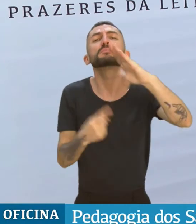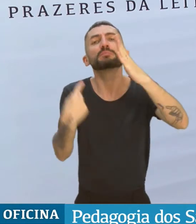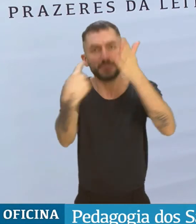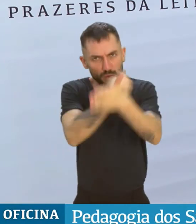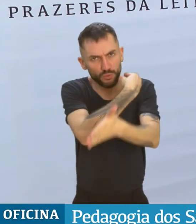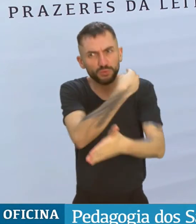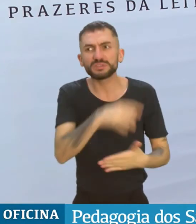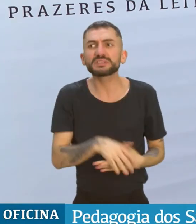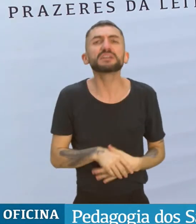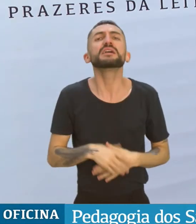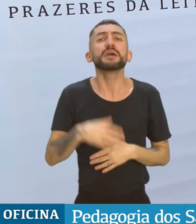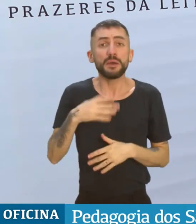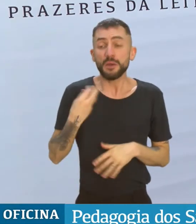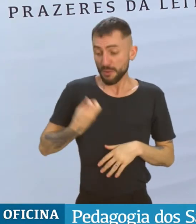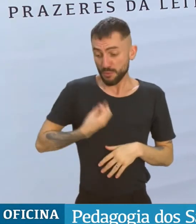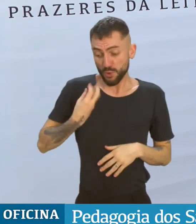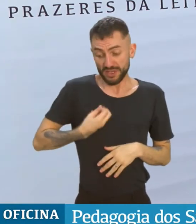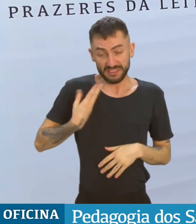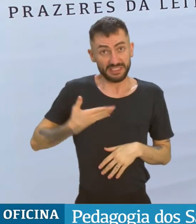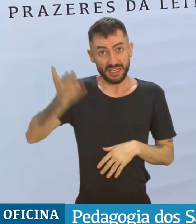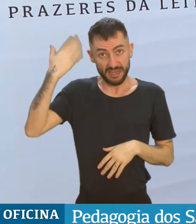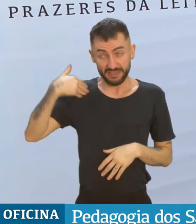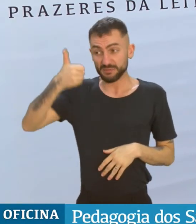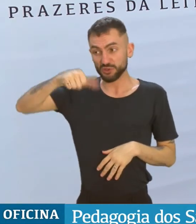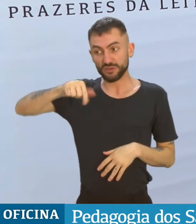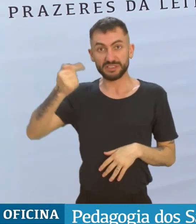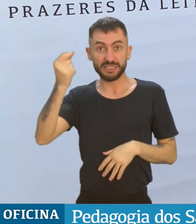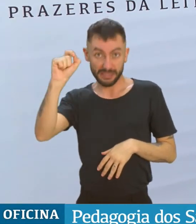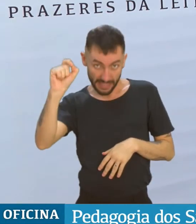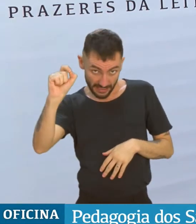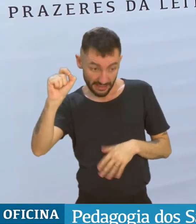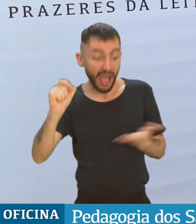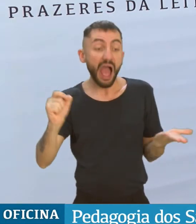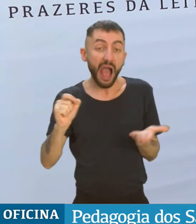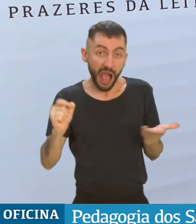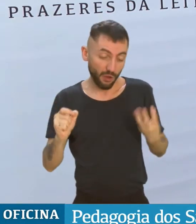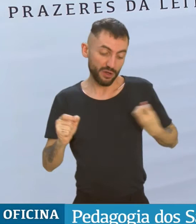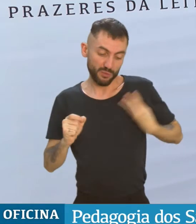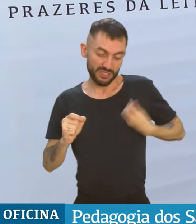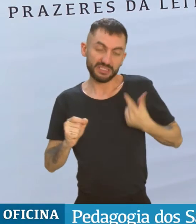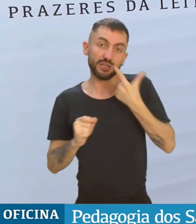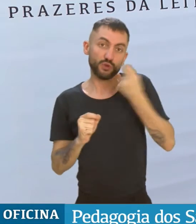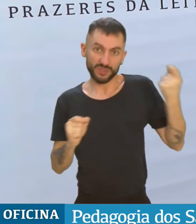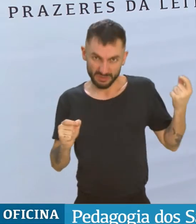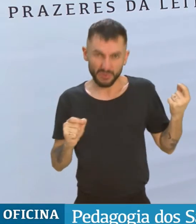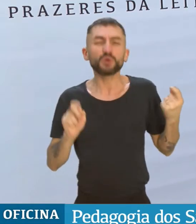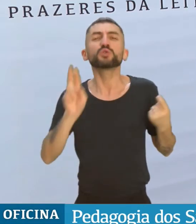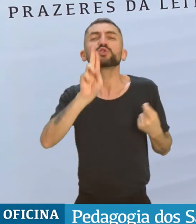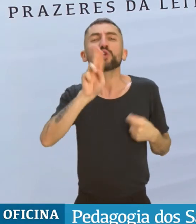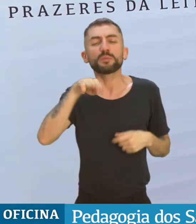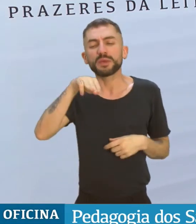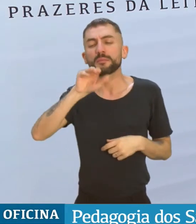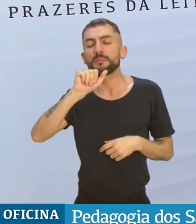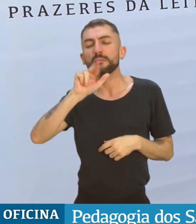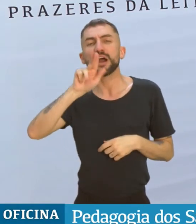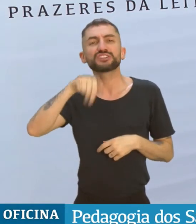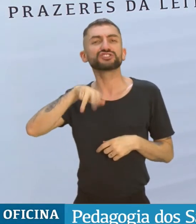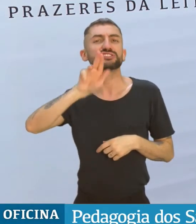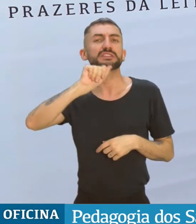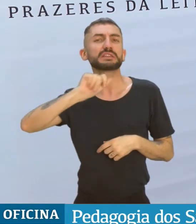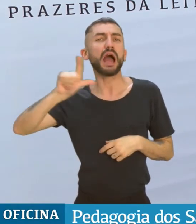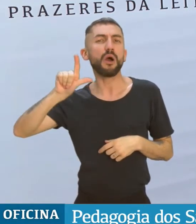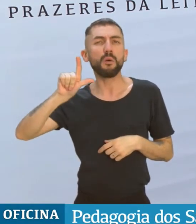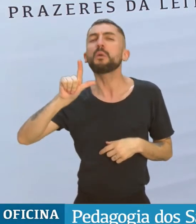da década de 70 e poesia marginal dos anos 2000? Recomenda-se um sarau onde as gerações de poetas não são o